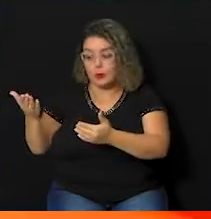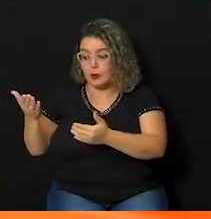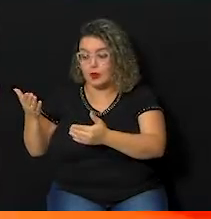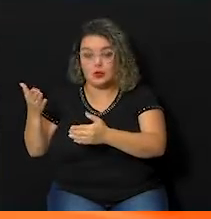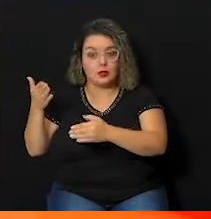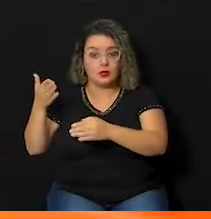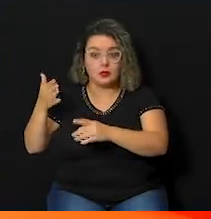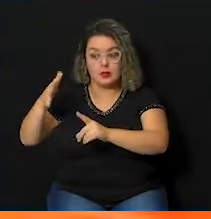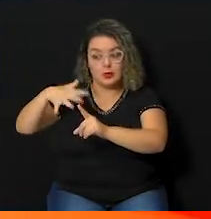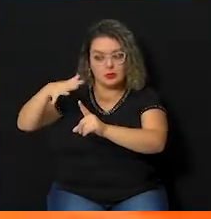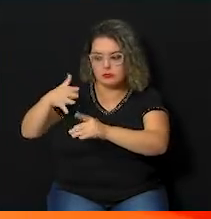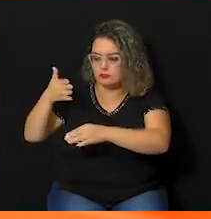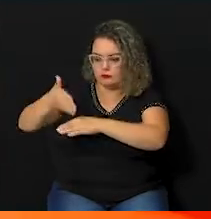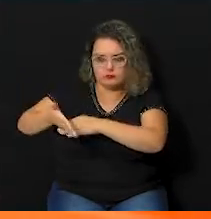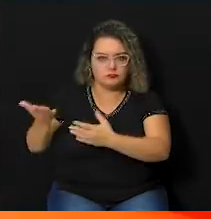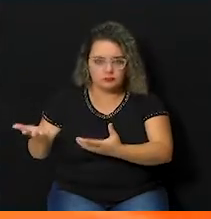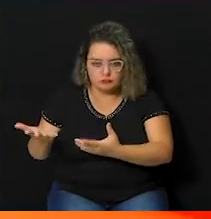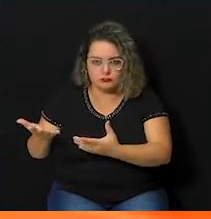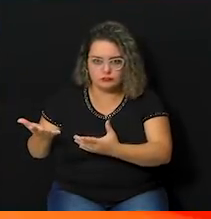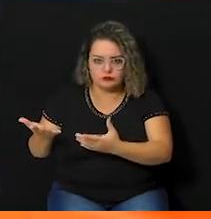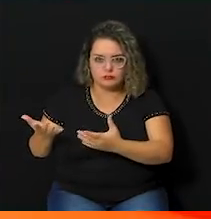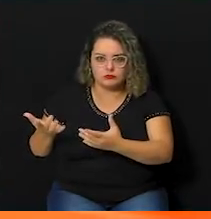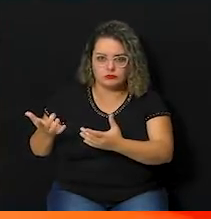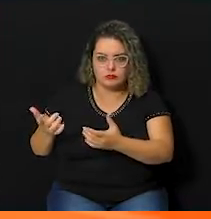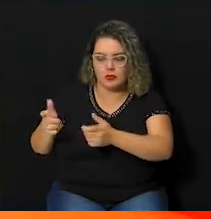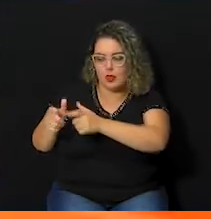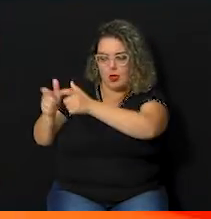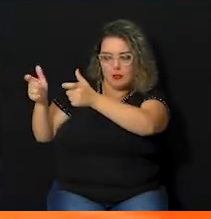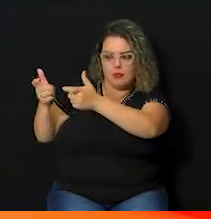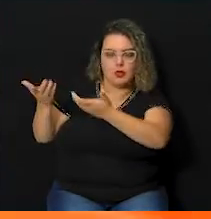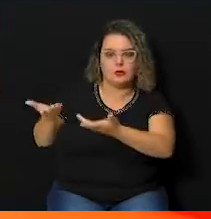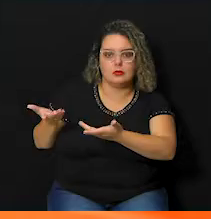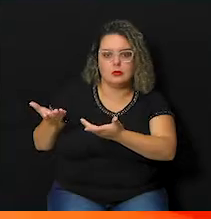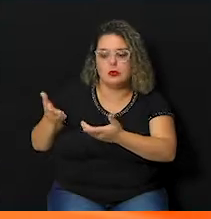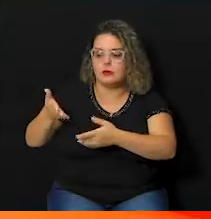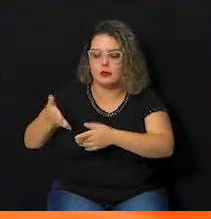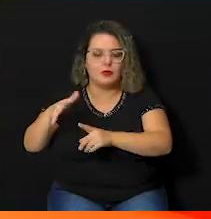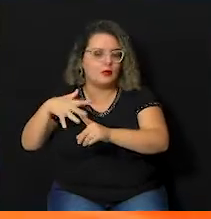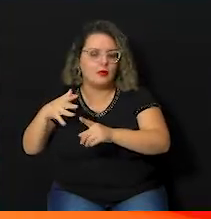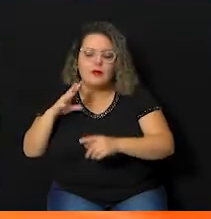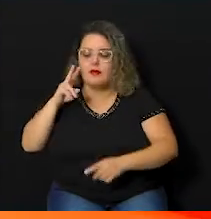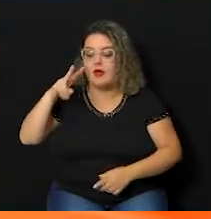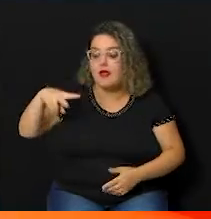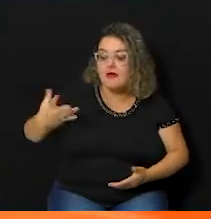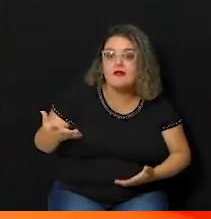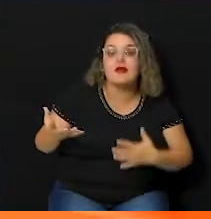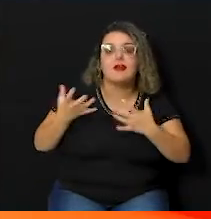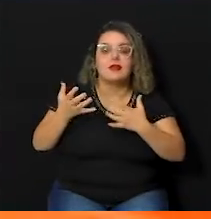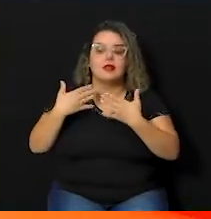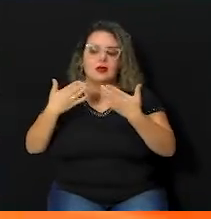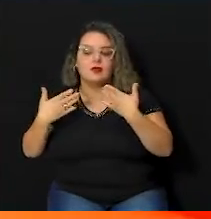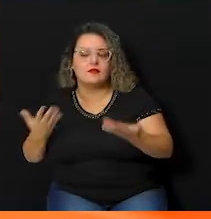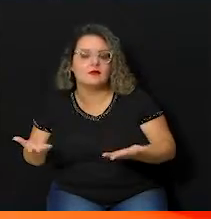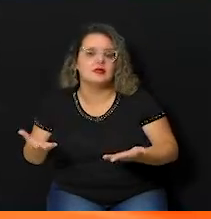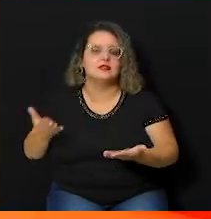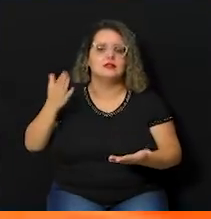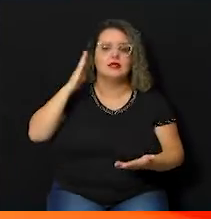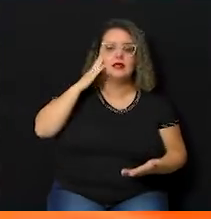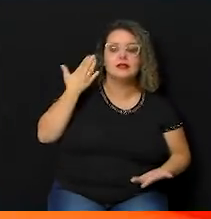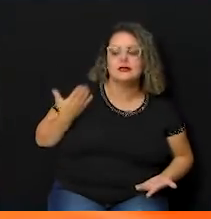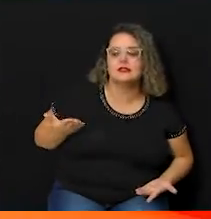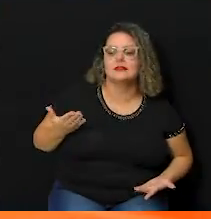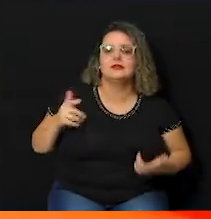do fandom, era muito maior do que do fandom. O fandom acolhia, era legal, queria ver, queria conversar,